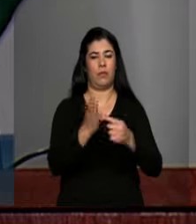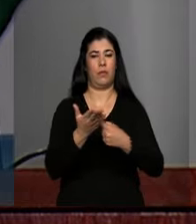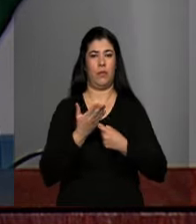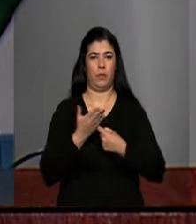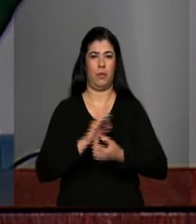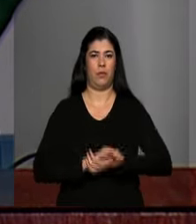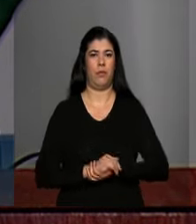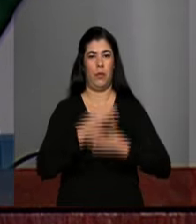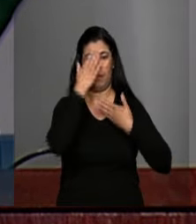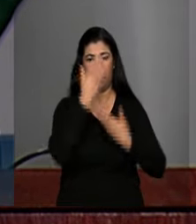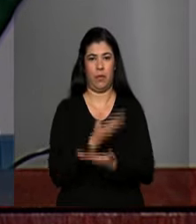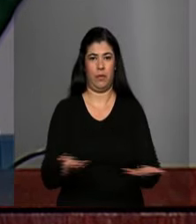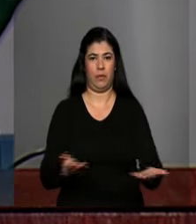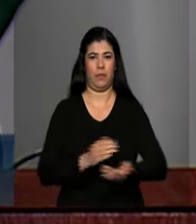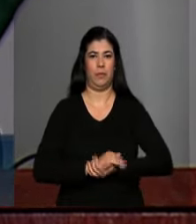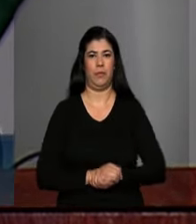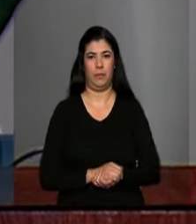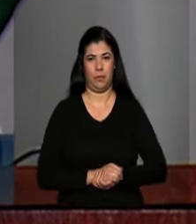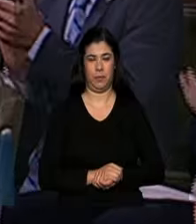solidário. Muito obrigado.